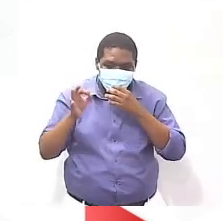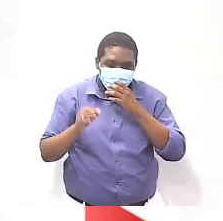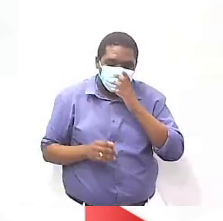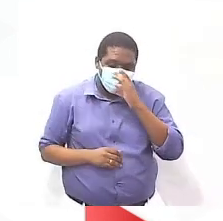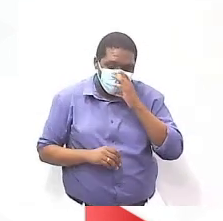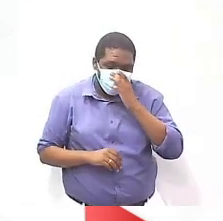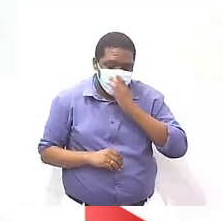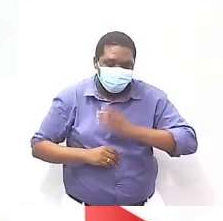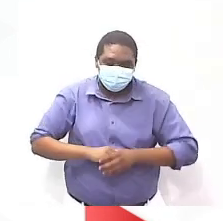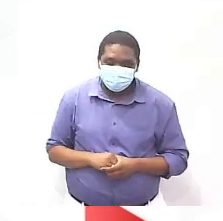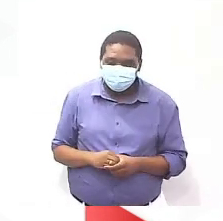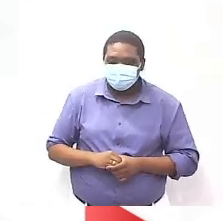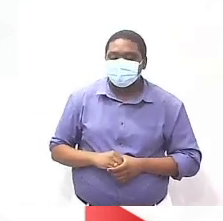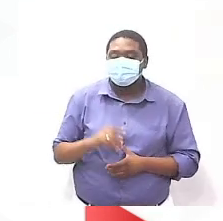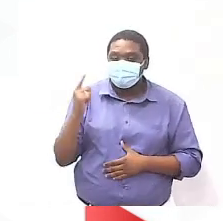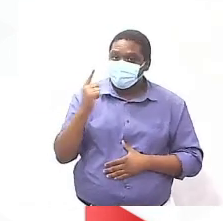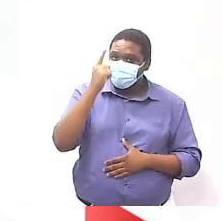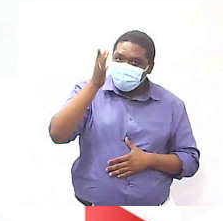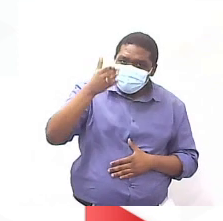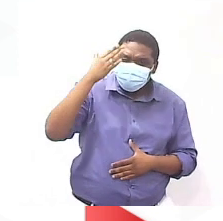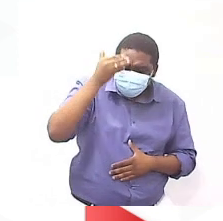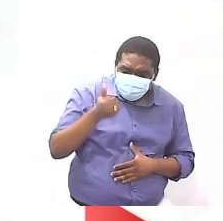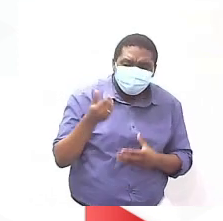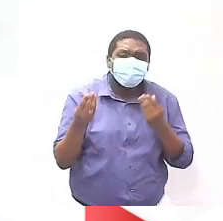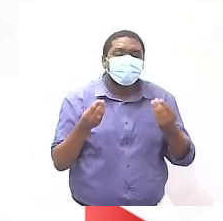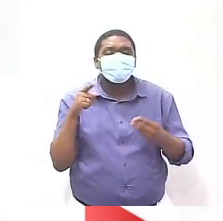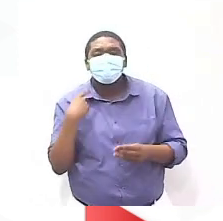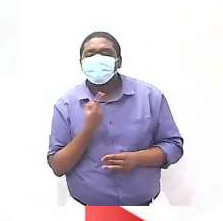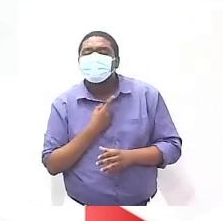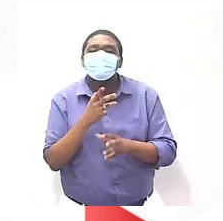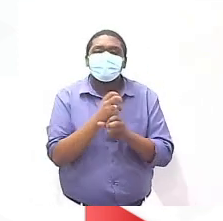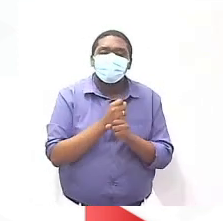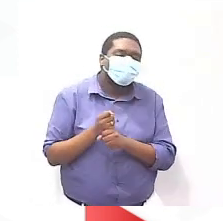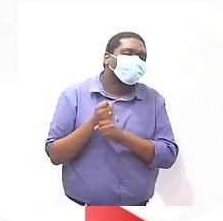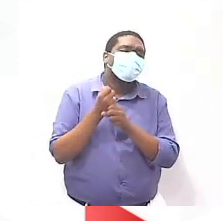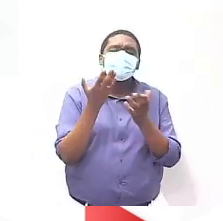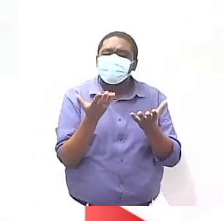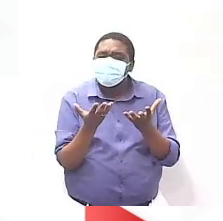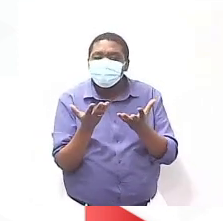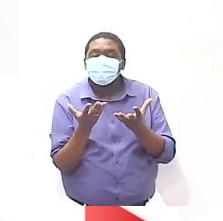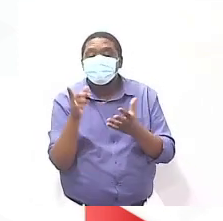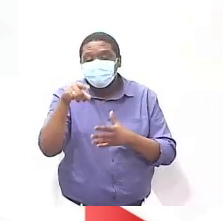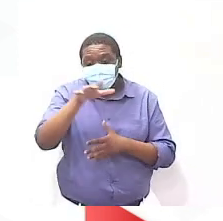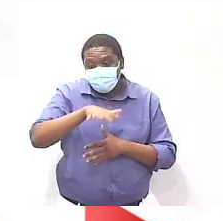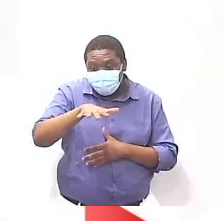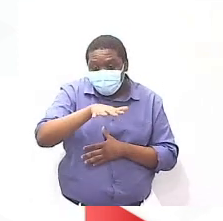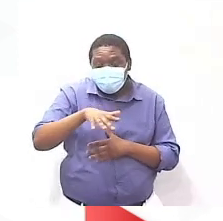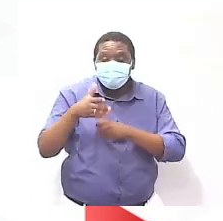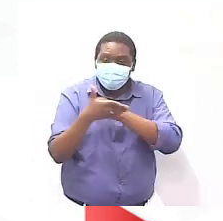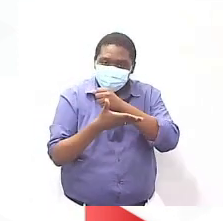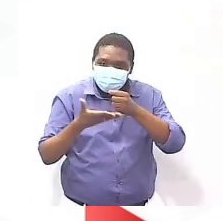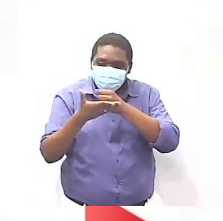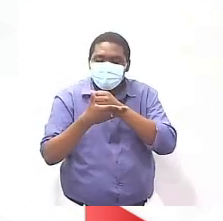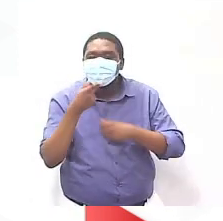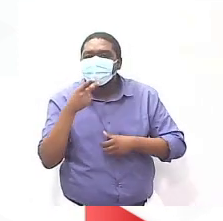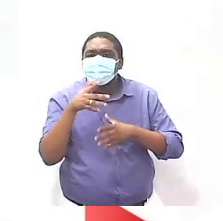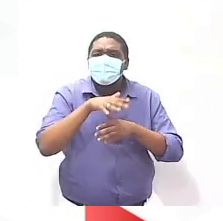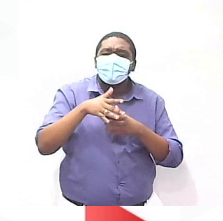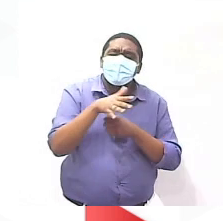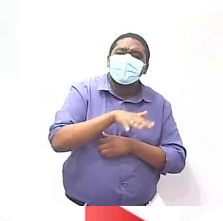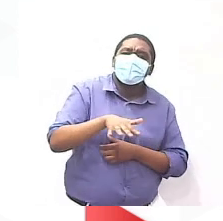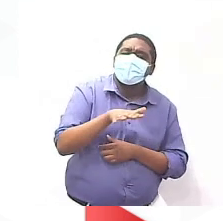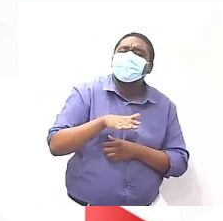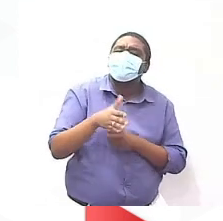base, altura já sabem. Como é que a gente calcula o volume do cilindro? A área da base. Mas professor, a área da base não